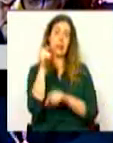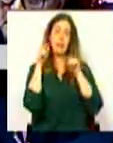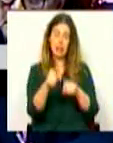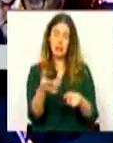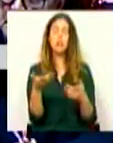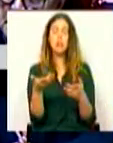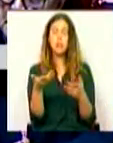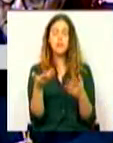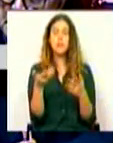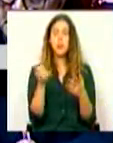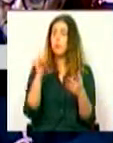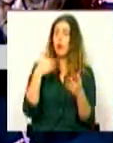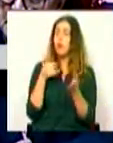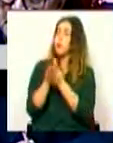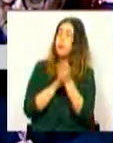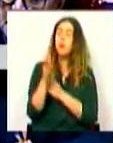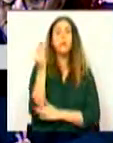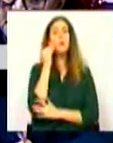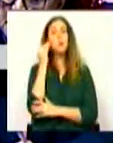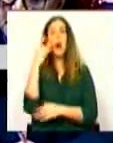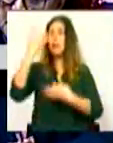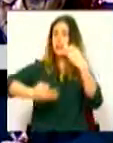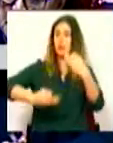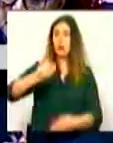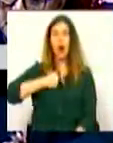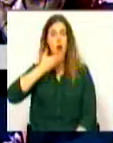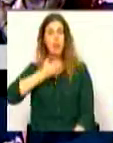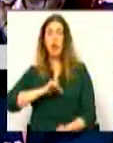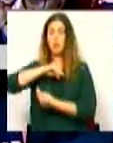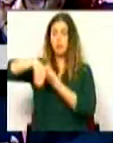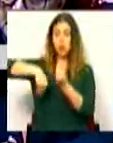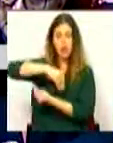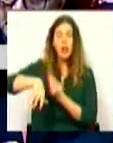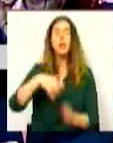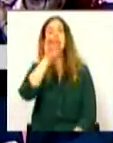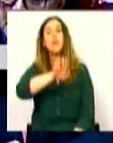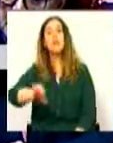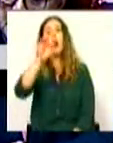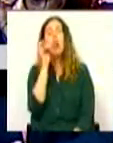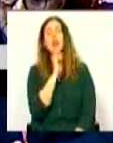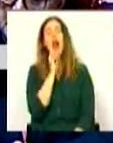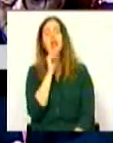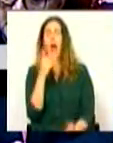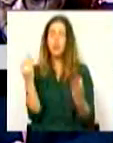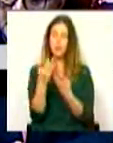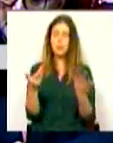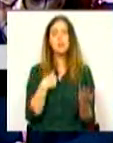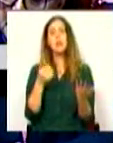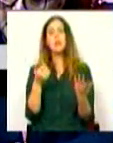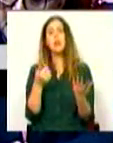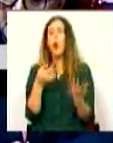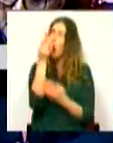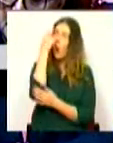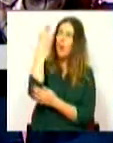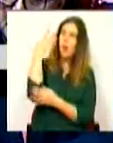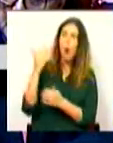criminalidade, designadamente através de tribunais de competência mista, de forma a poder haver uma melhor